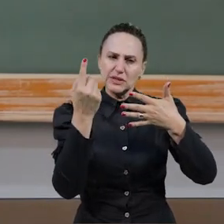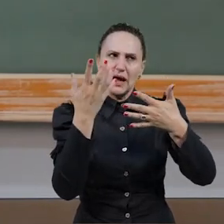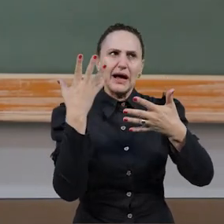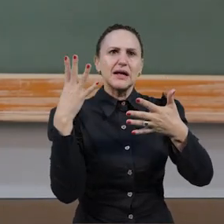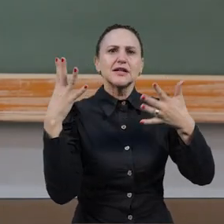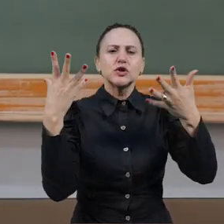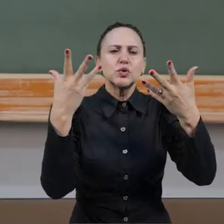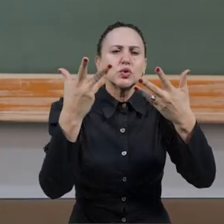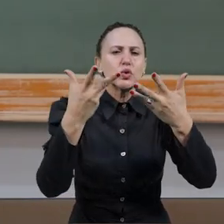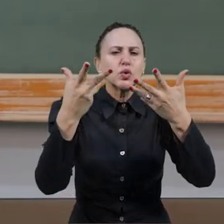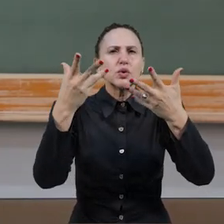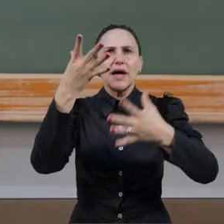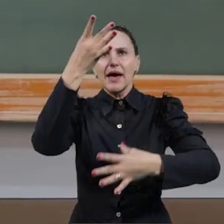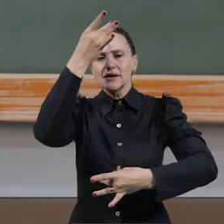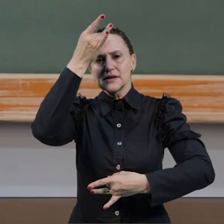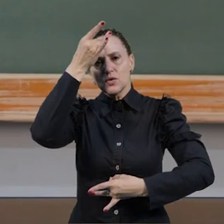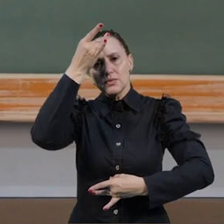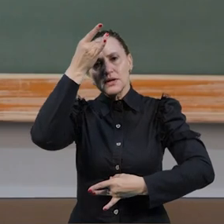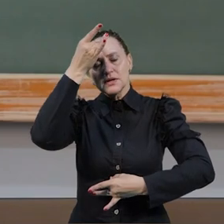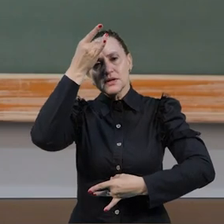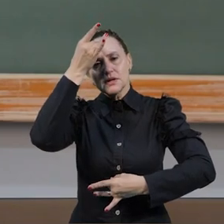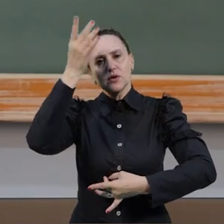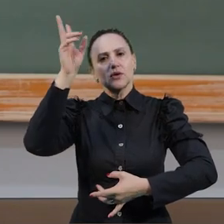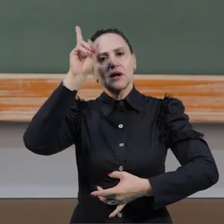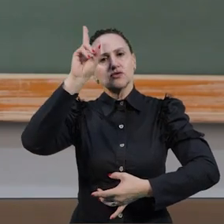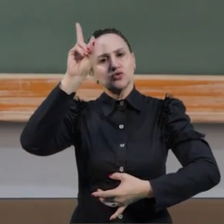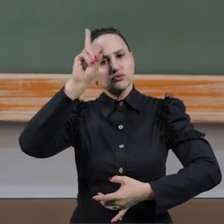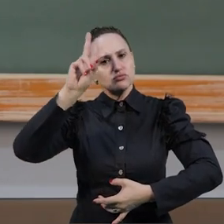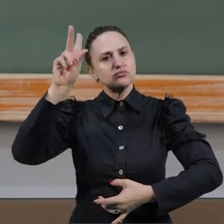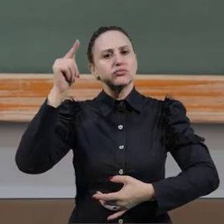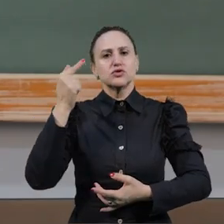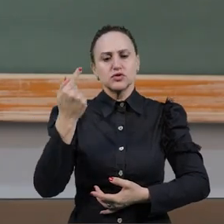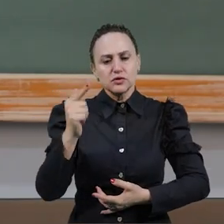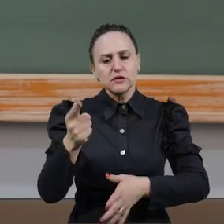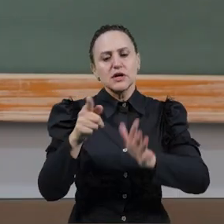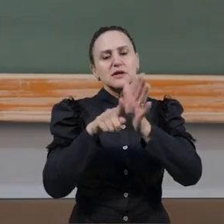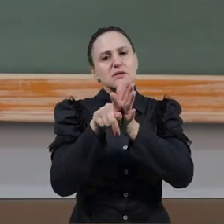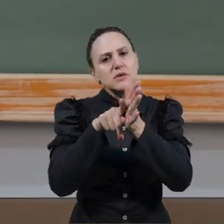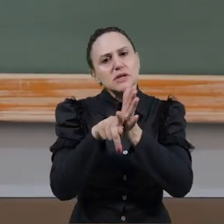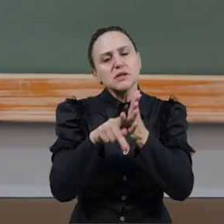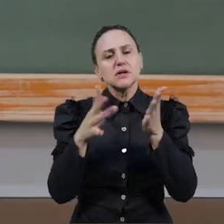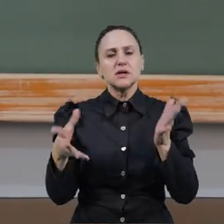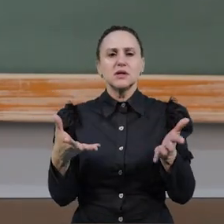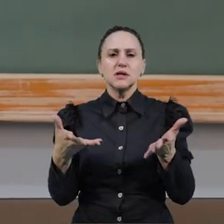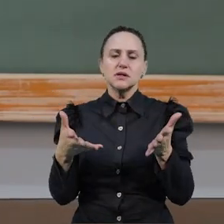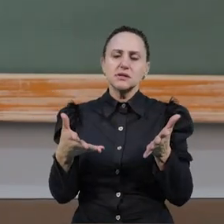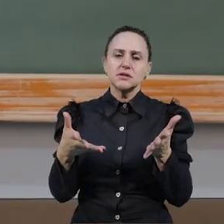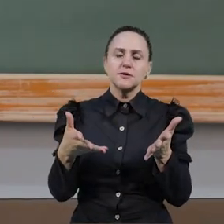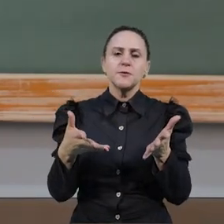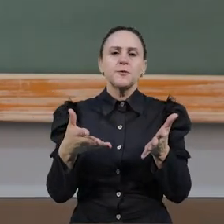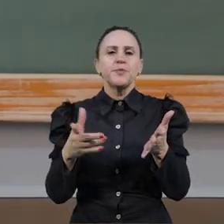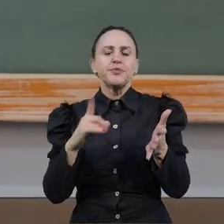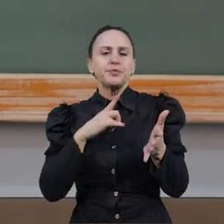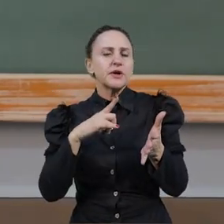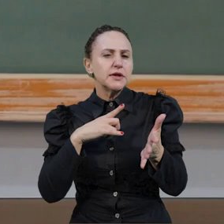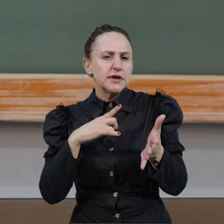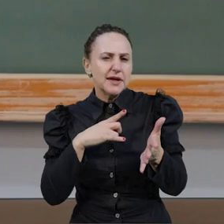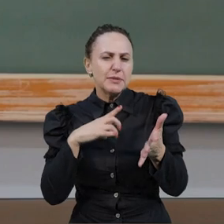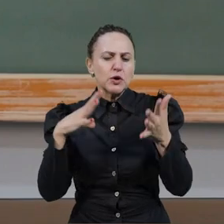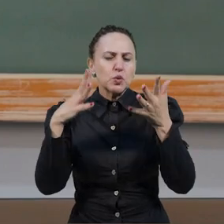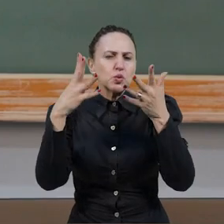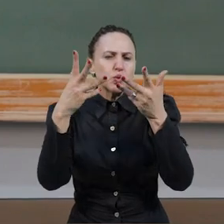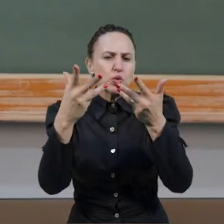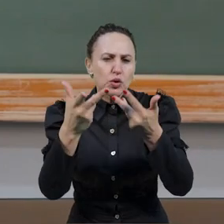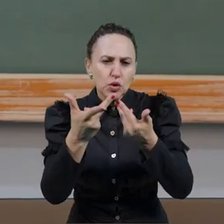a compreensão da relevância da História e da Geografia nas pesquisas encontradas, os aparatos curriculares oficiais como